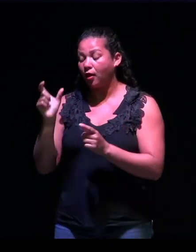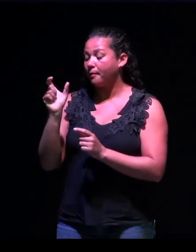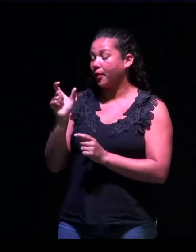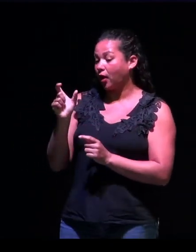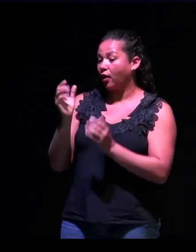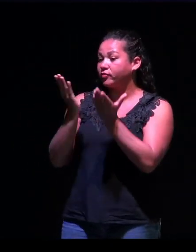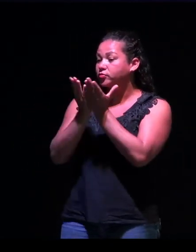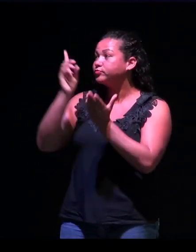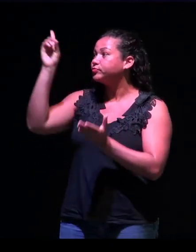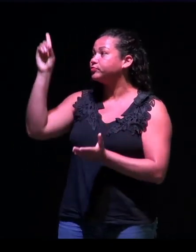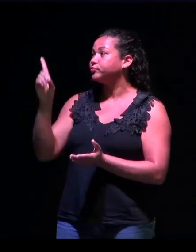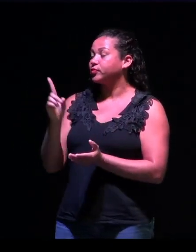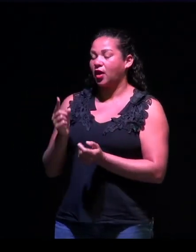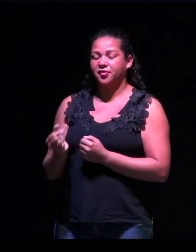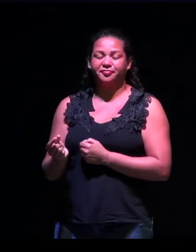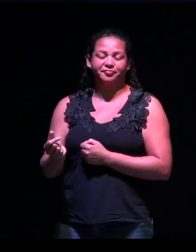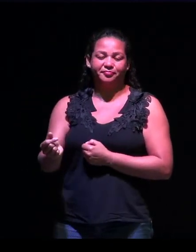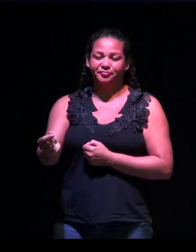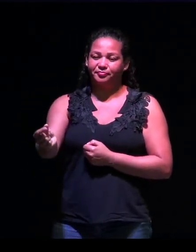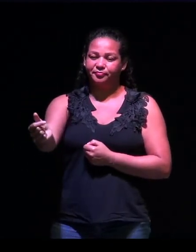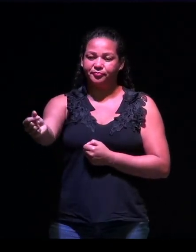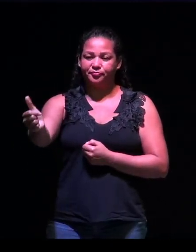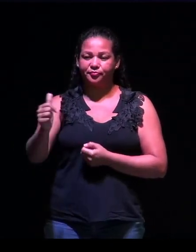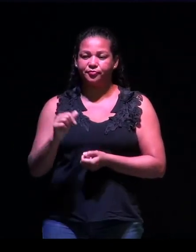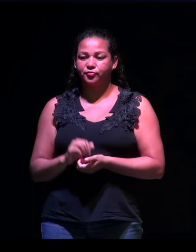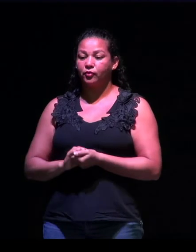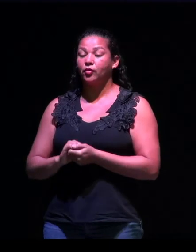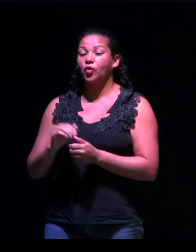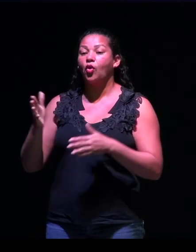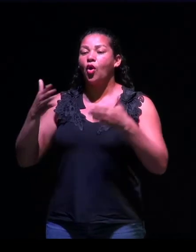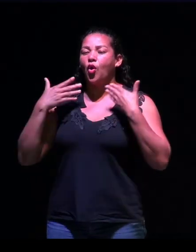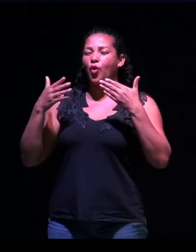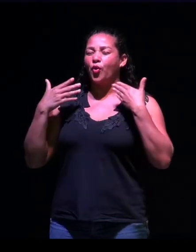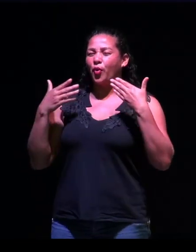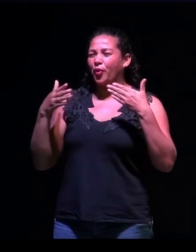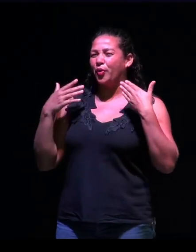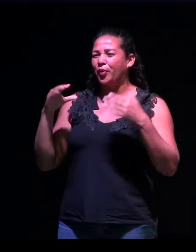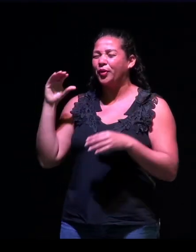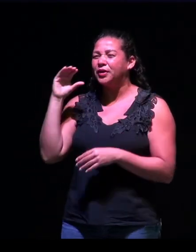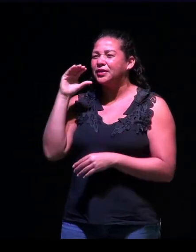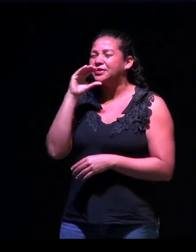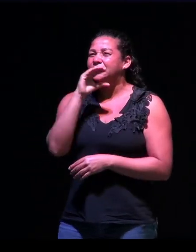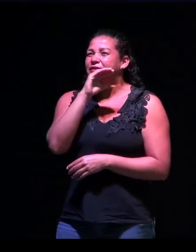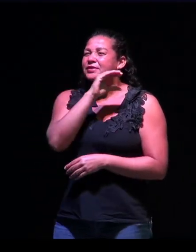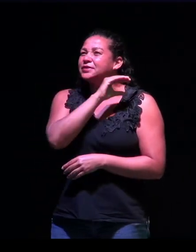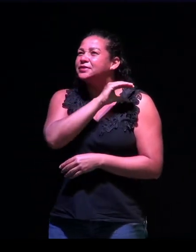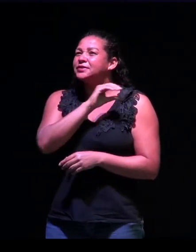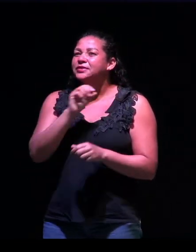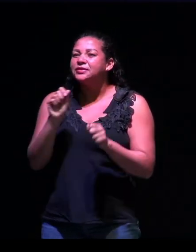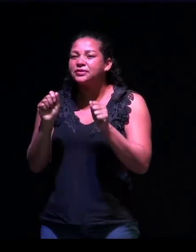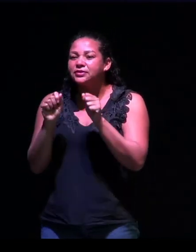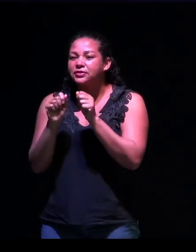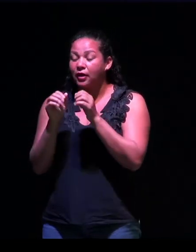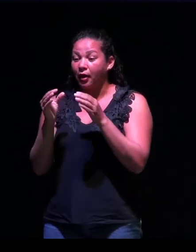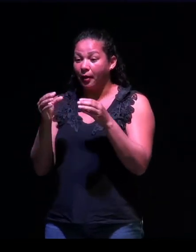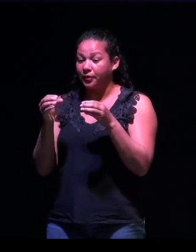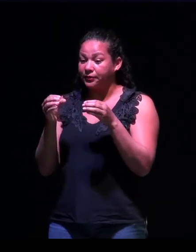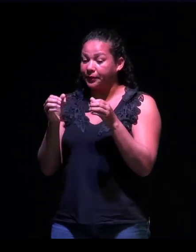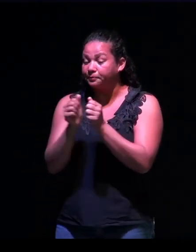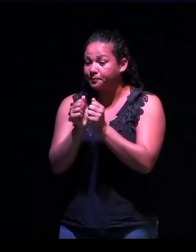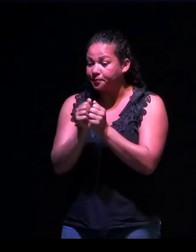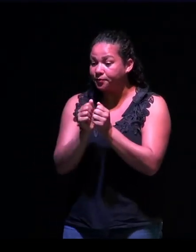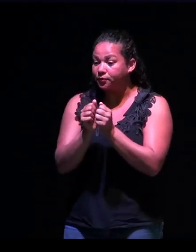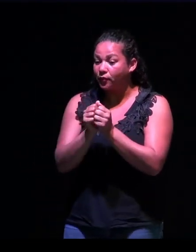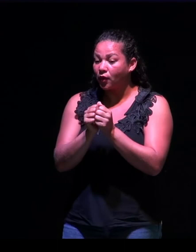sabem que quando o verão se aproxima, ou quando vocês veem as árvores trocando de folha,